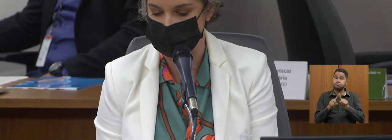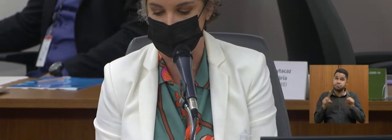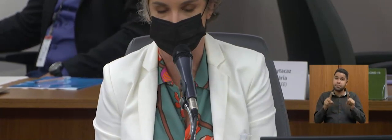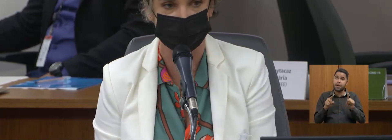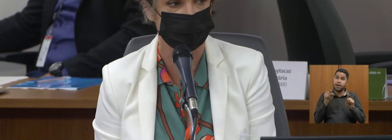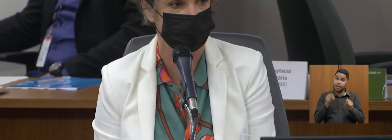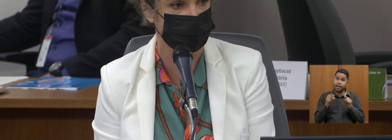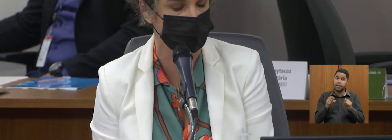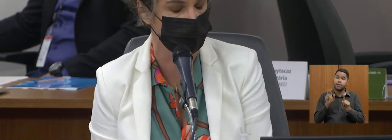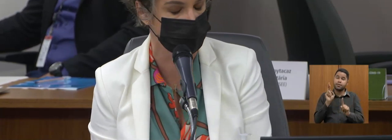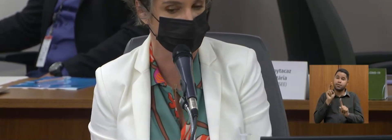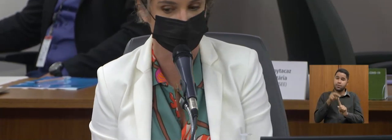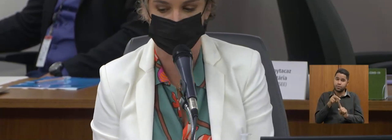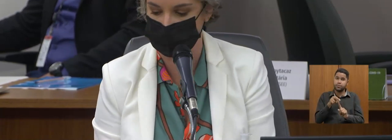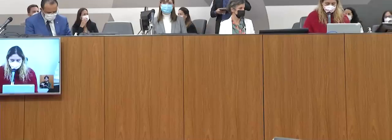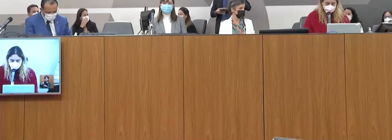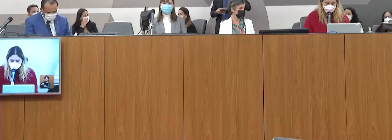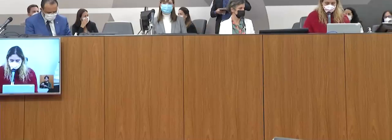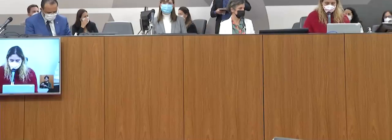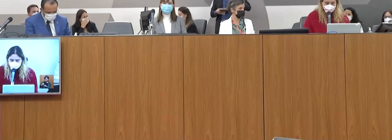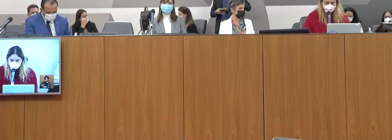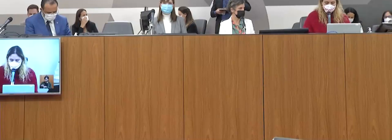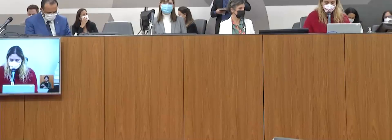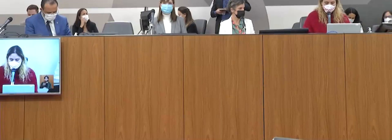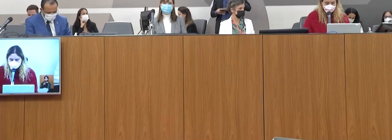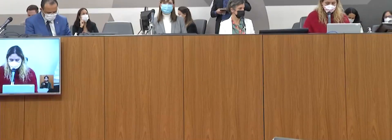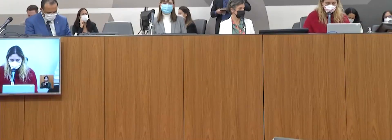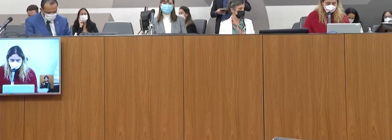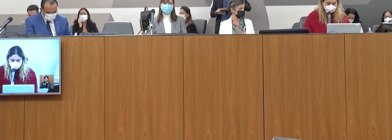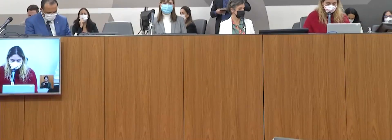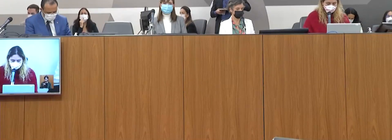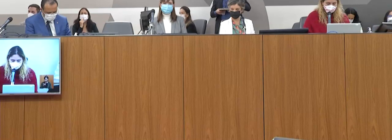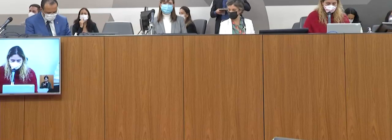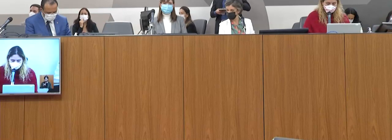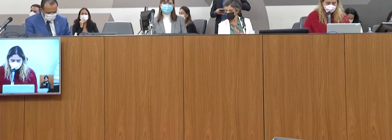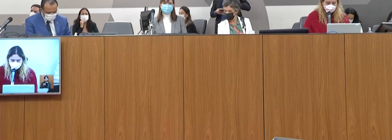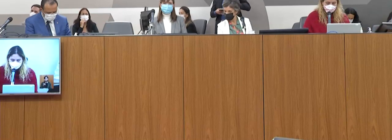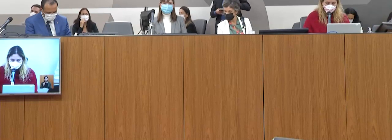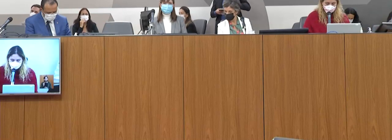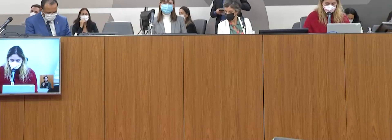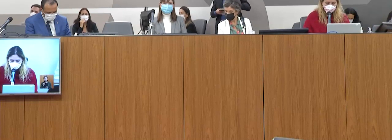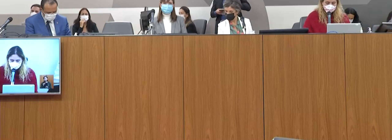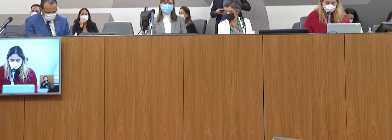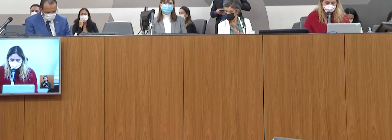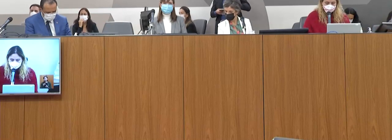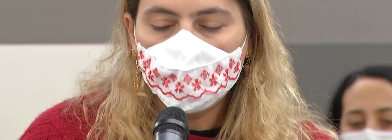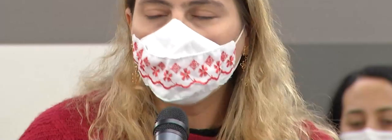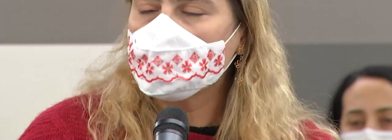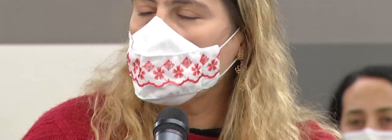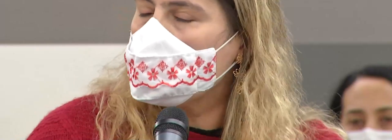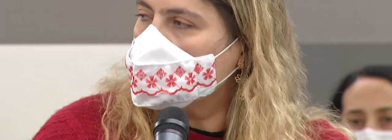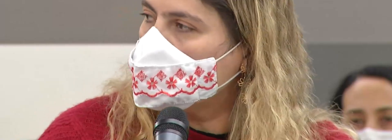sido essa referência do nosso governador. As respostas de Júlia Santana irritaram a presidenta da Comissão de